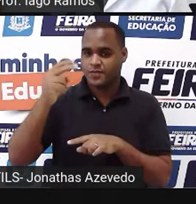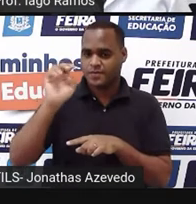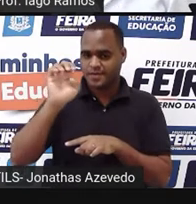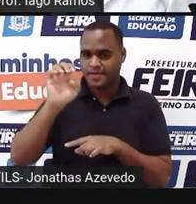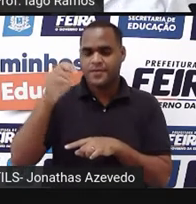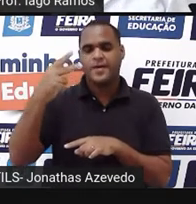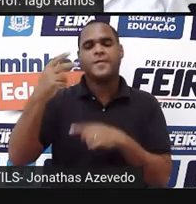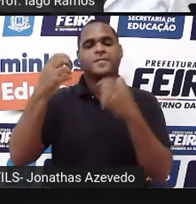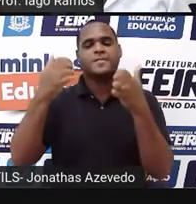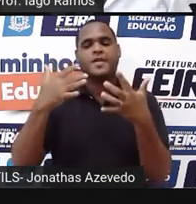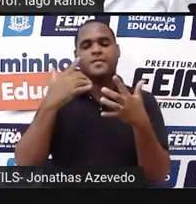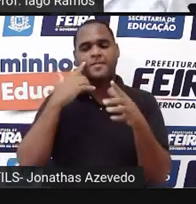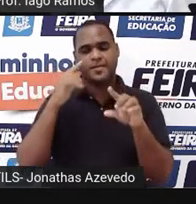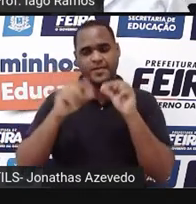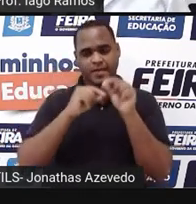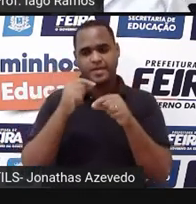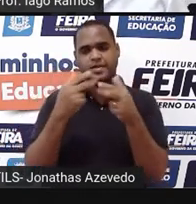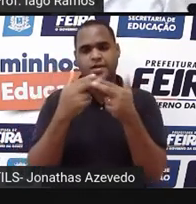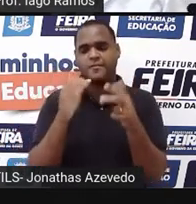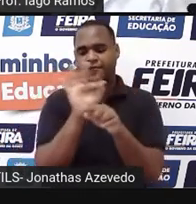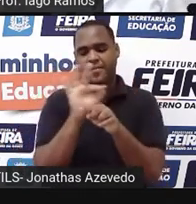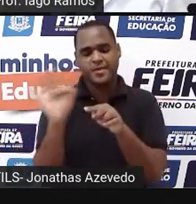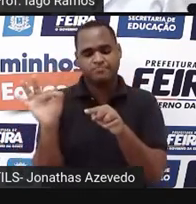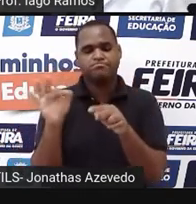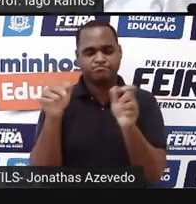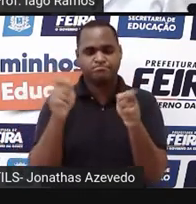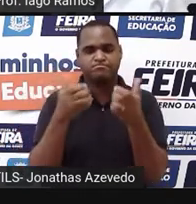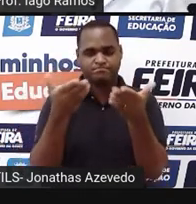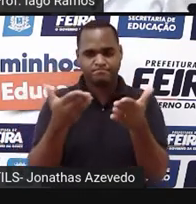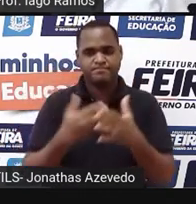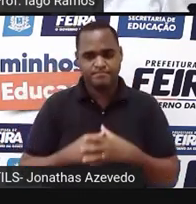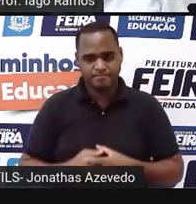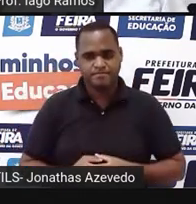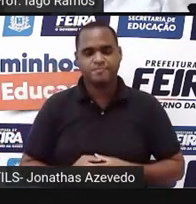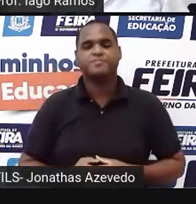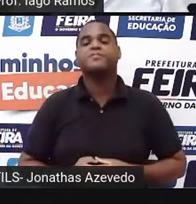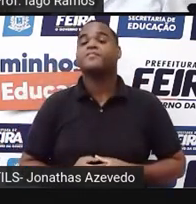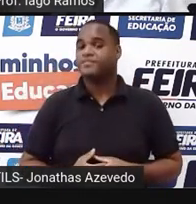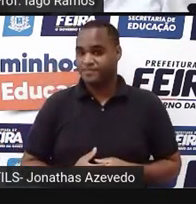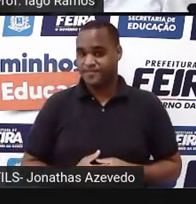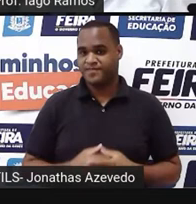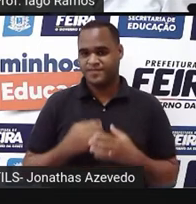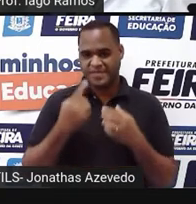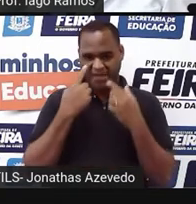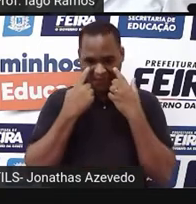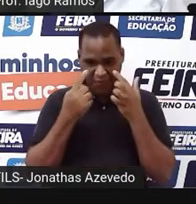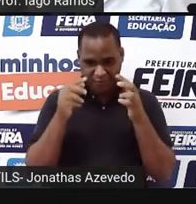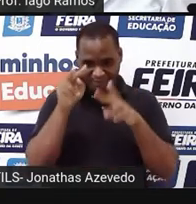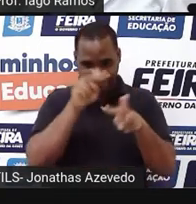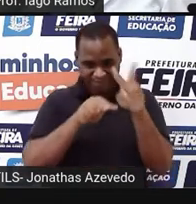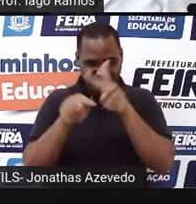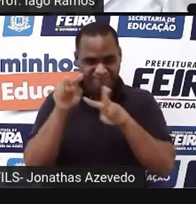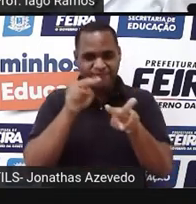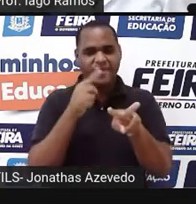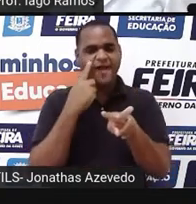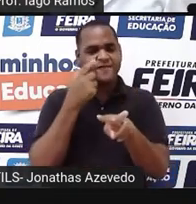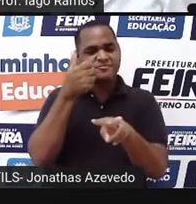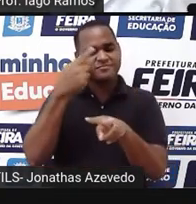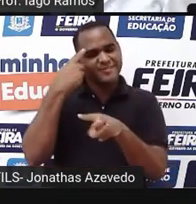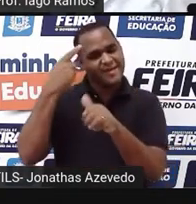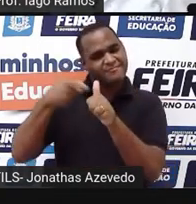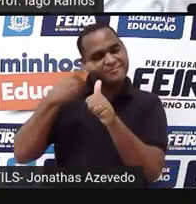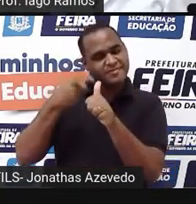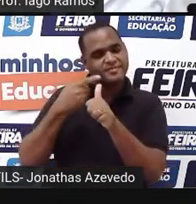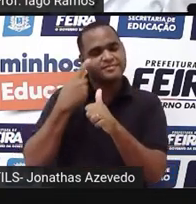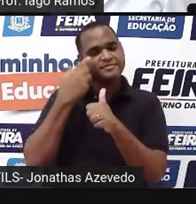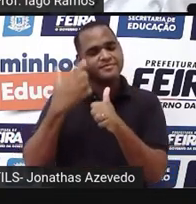aí a tal da fórmula de Bhaskara, tá? E quando a gente olha para ela assim, né, à primeira